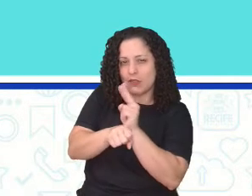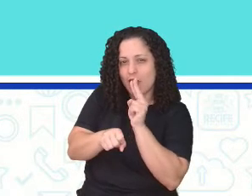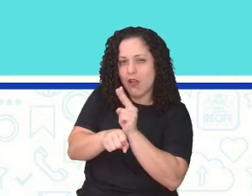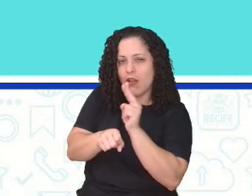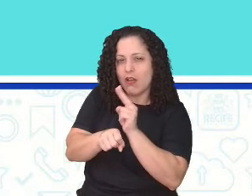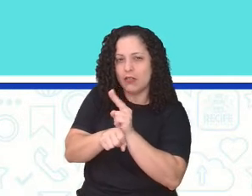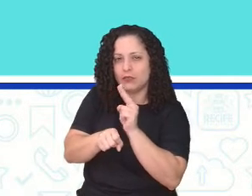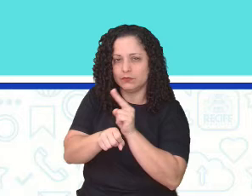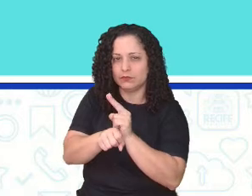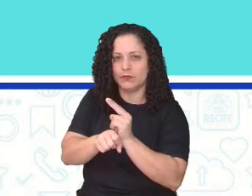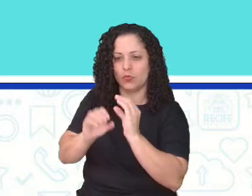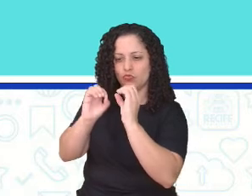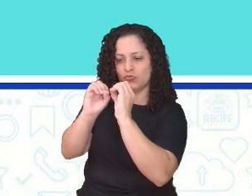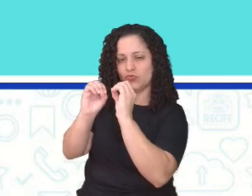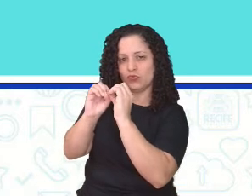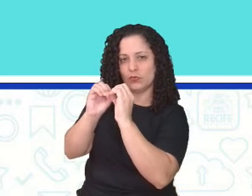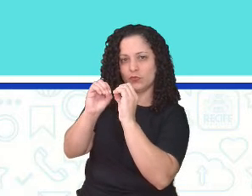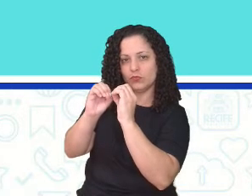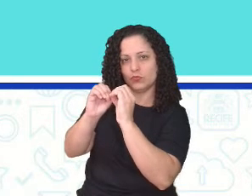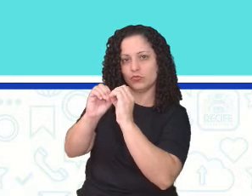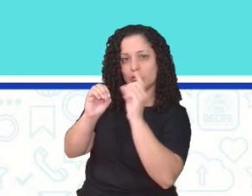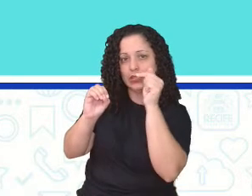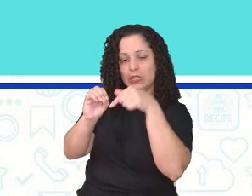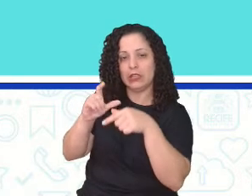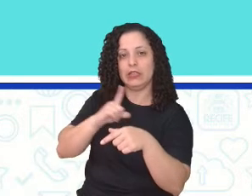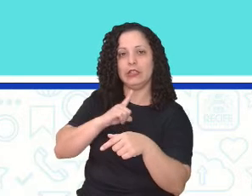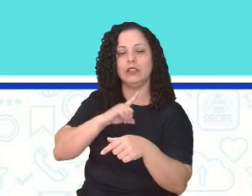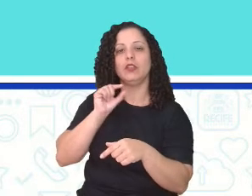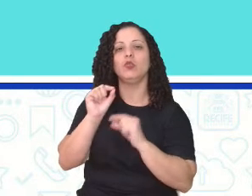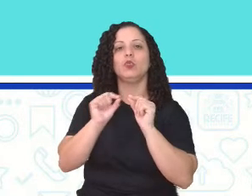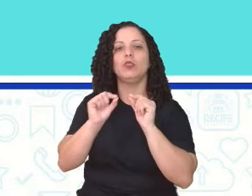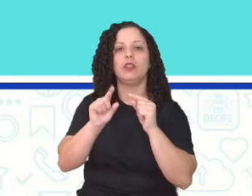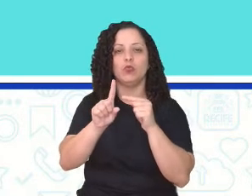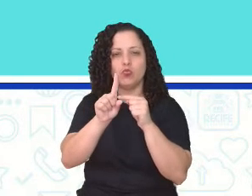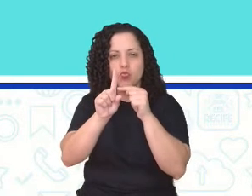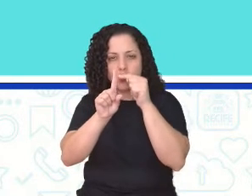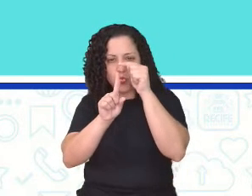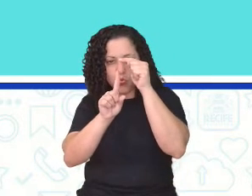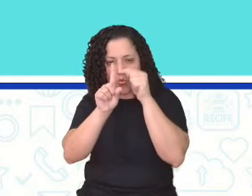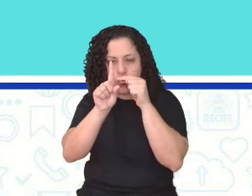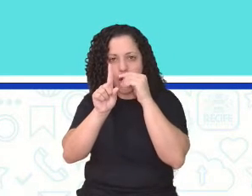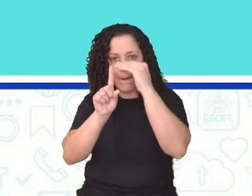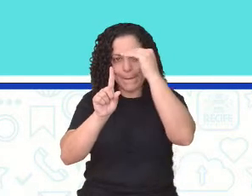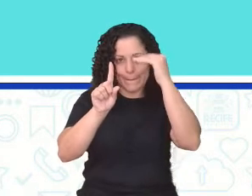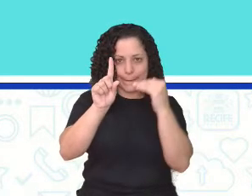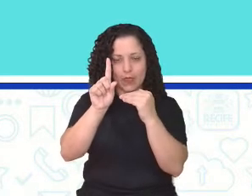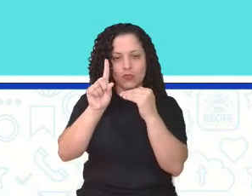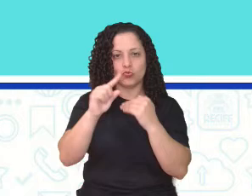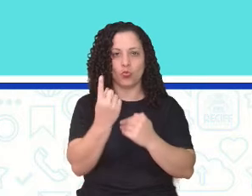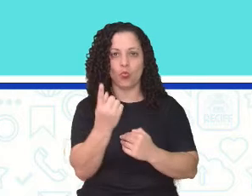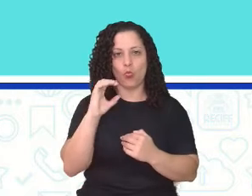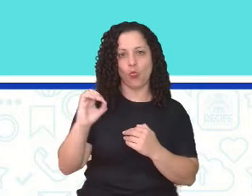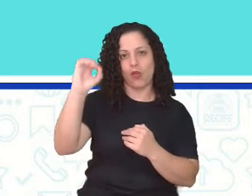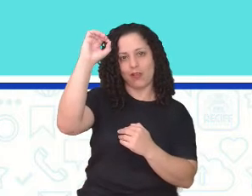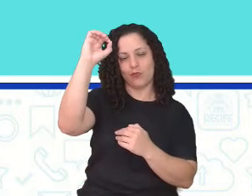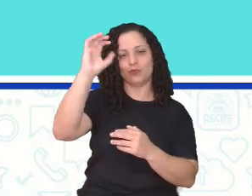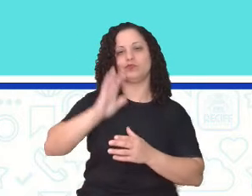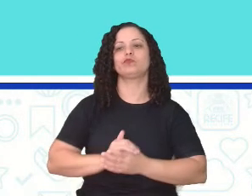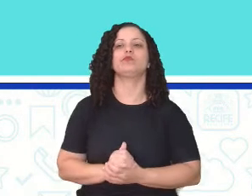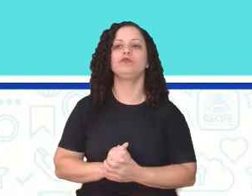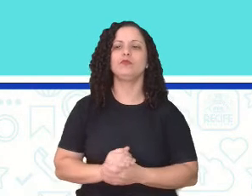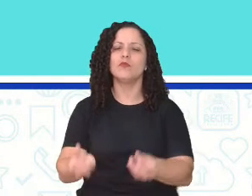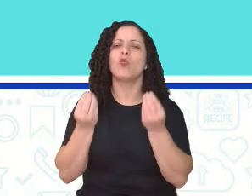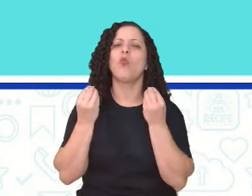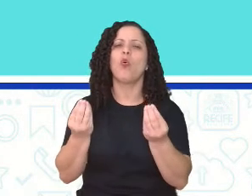manter a temperatura deles em torno de 1 grau abaixo da temperatura corporal. Mas como é que é isso?